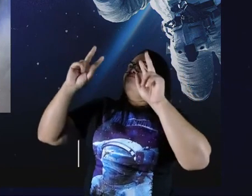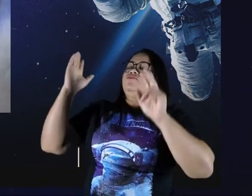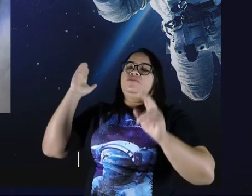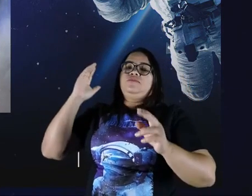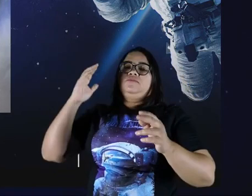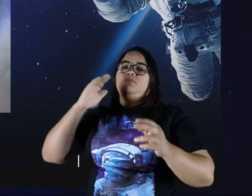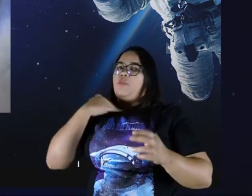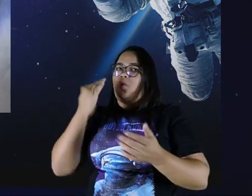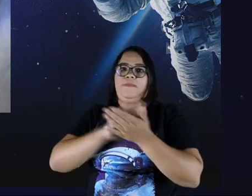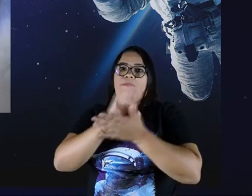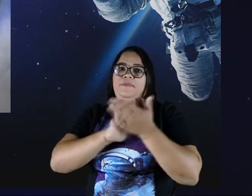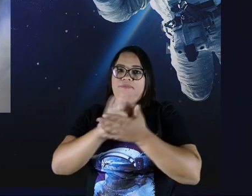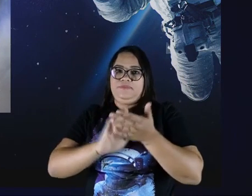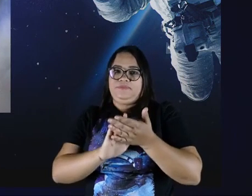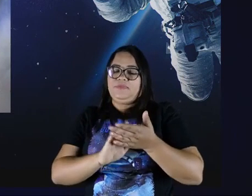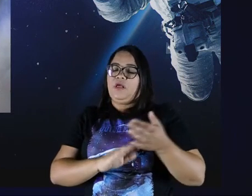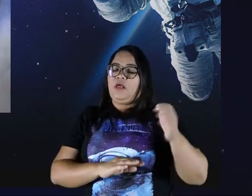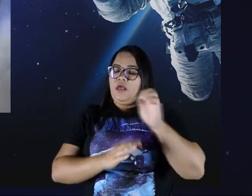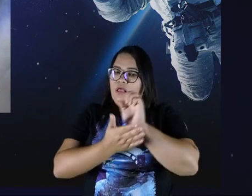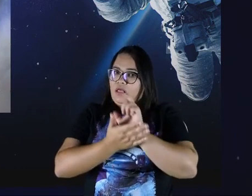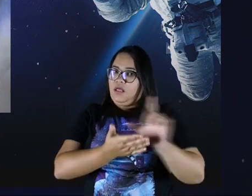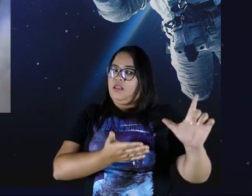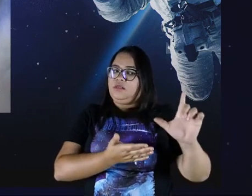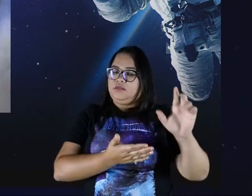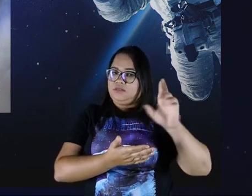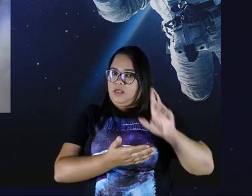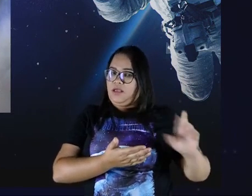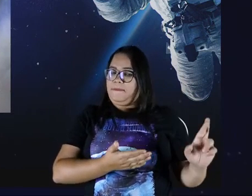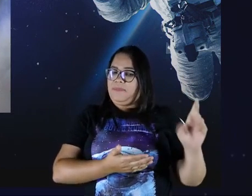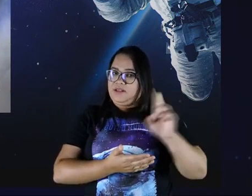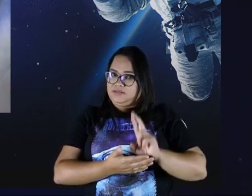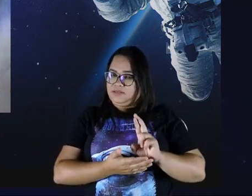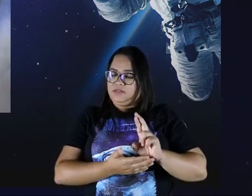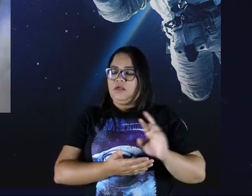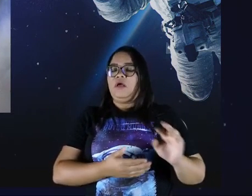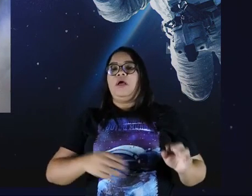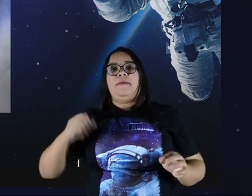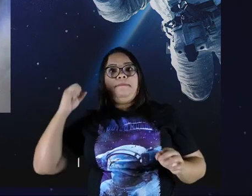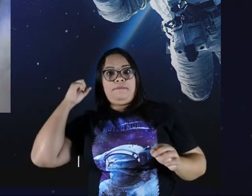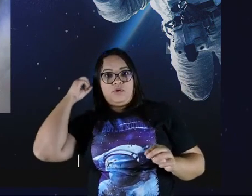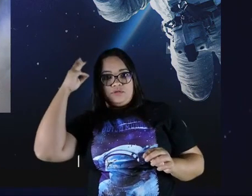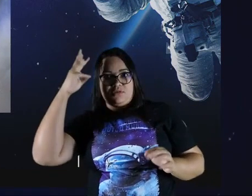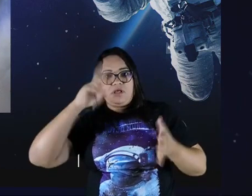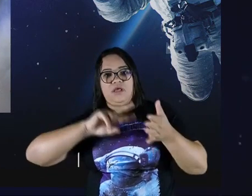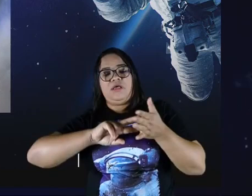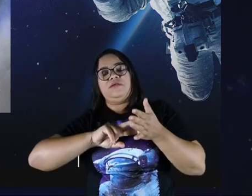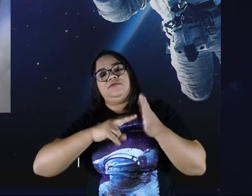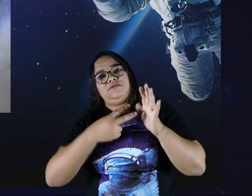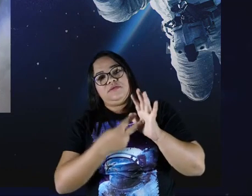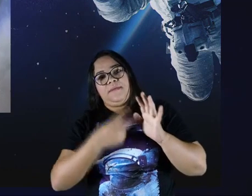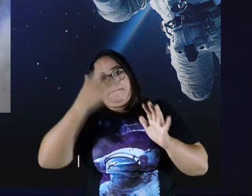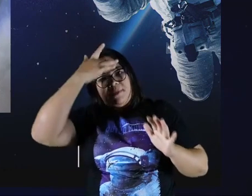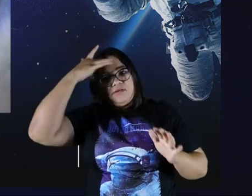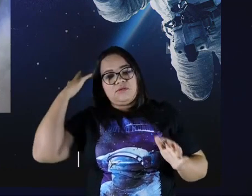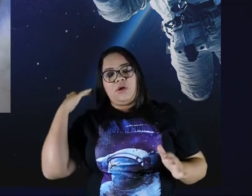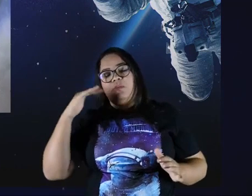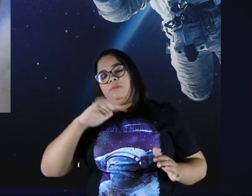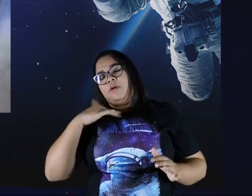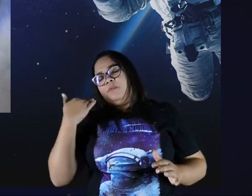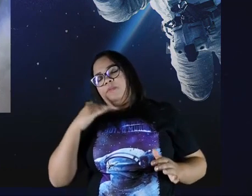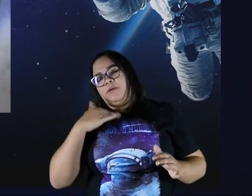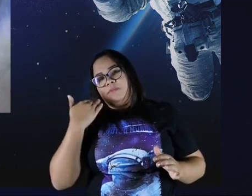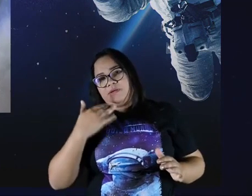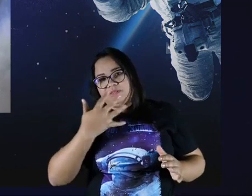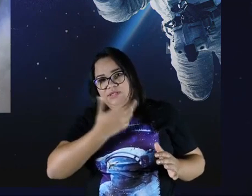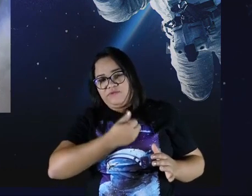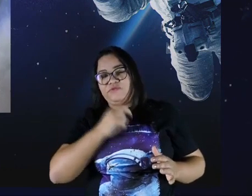céu. Porque Moisés diz, eu não sou deste mundo. Em cada passo, em